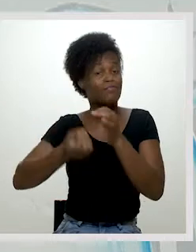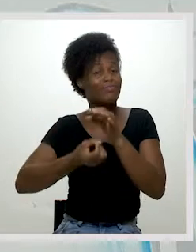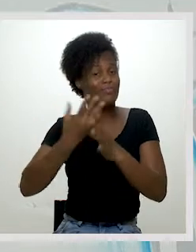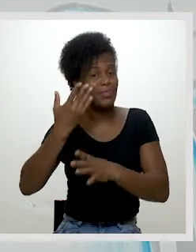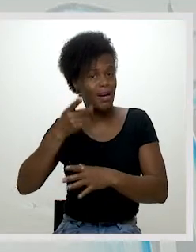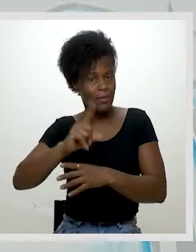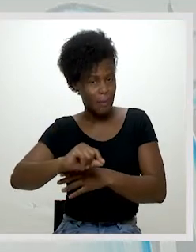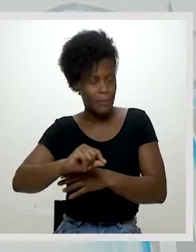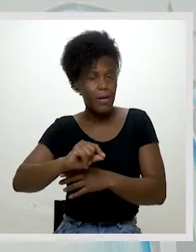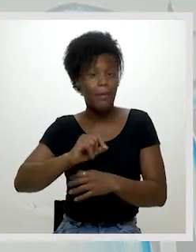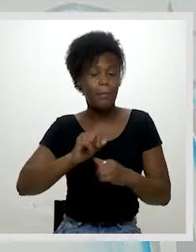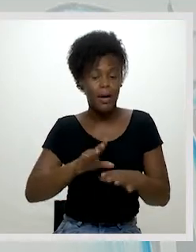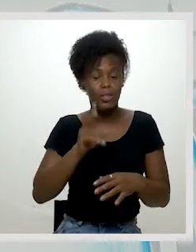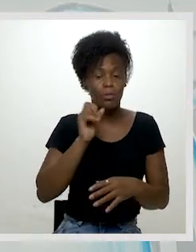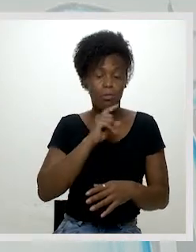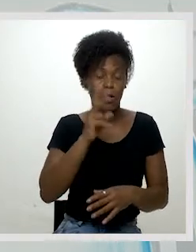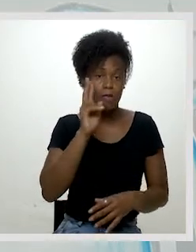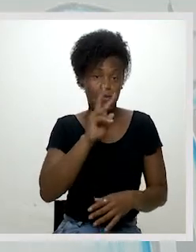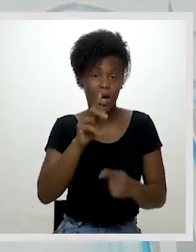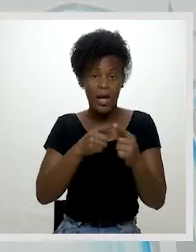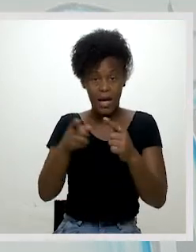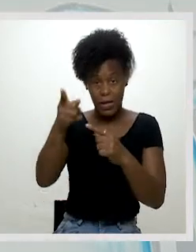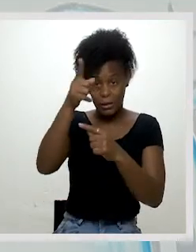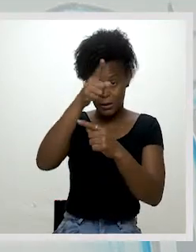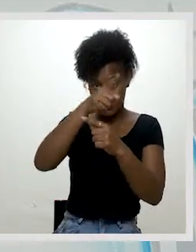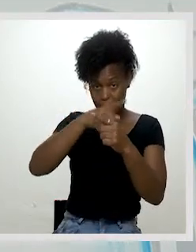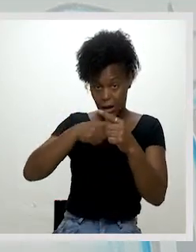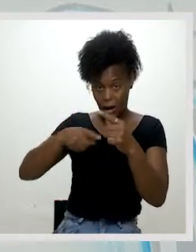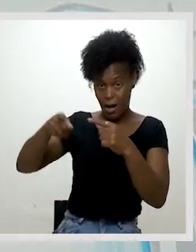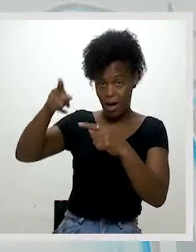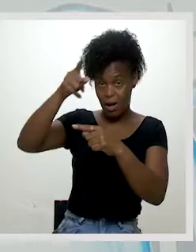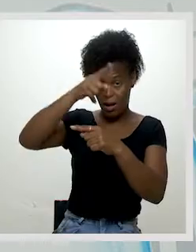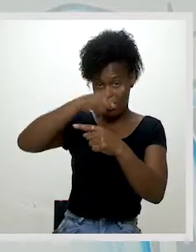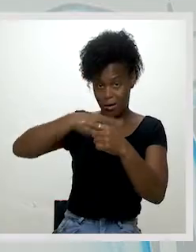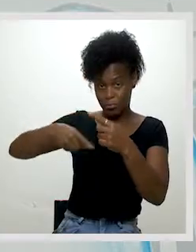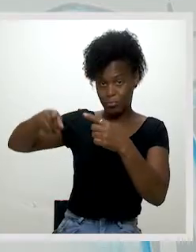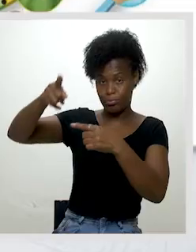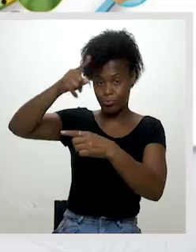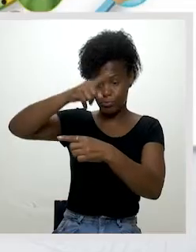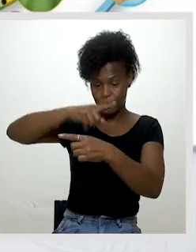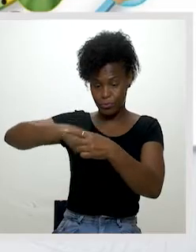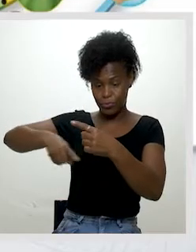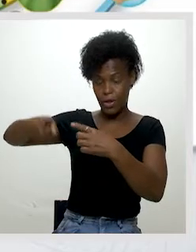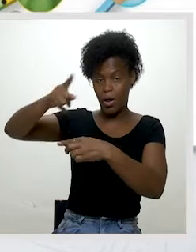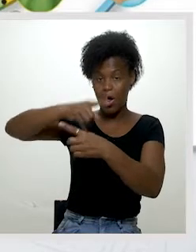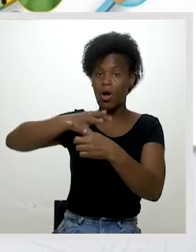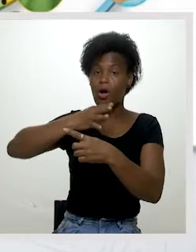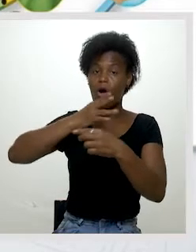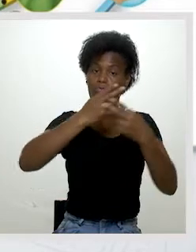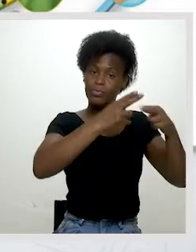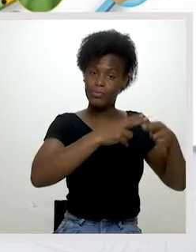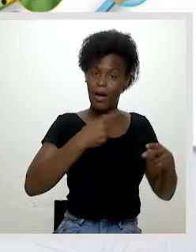Mas vocês podem ver que as linhas, ou a linha, né? A linha que está em espiral, né? Dando voltas, tem várias